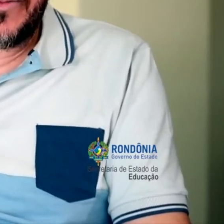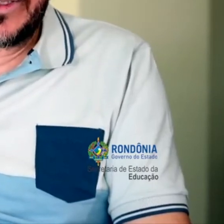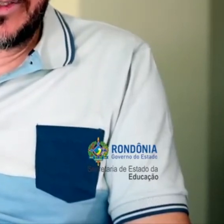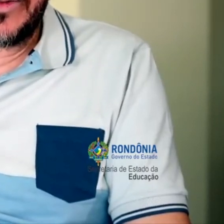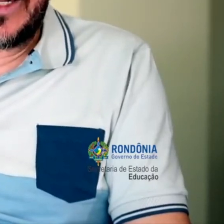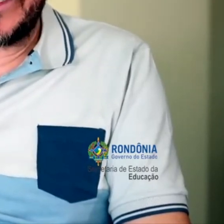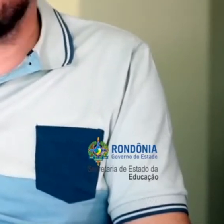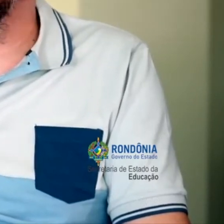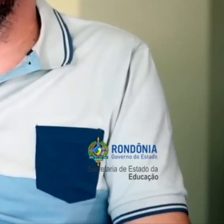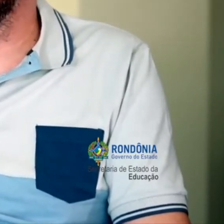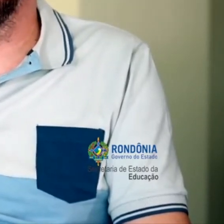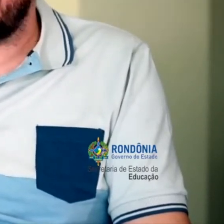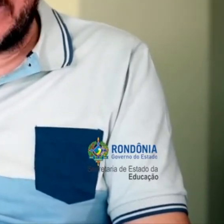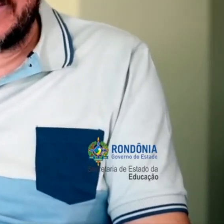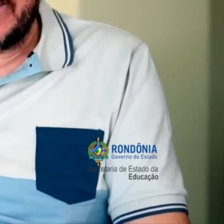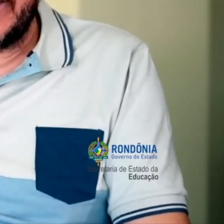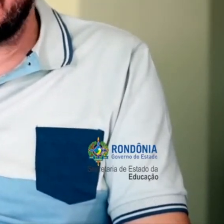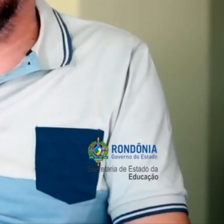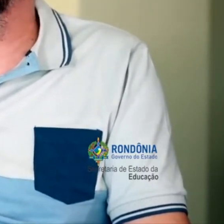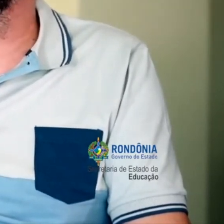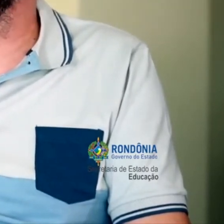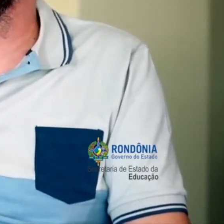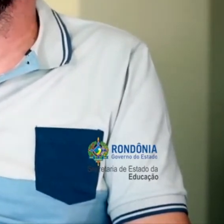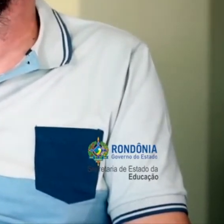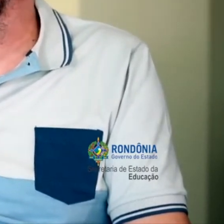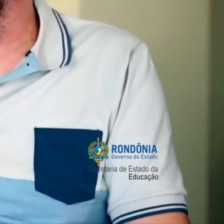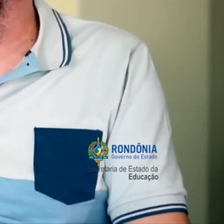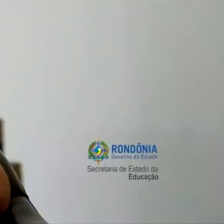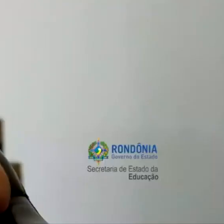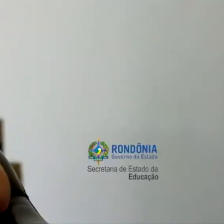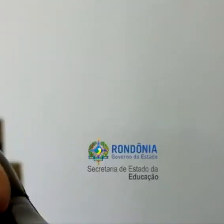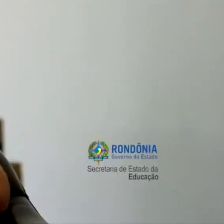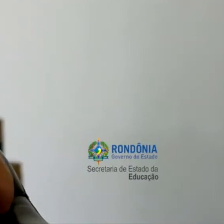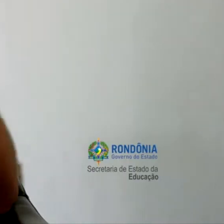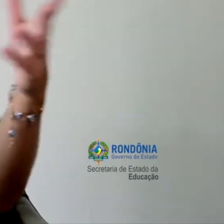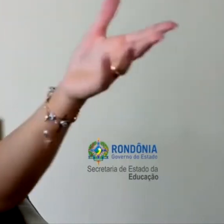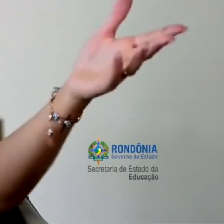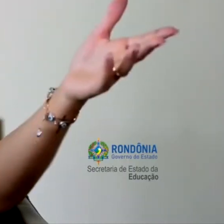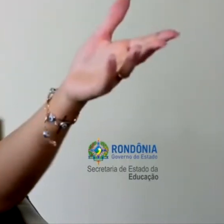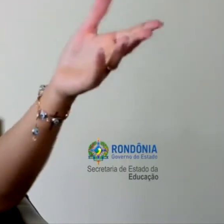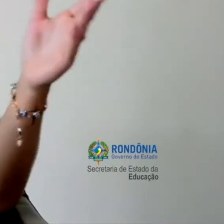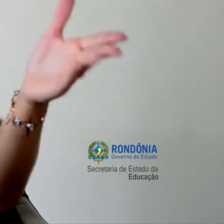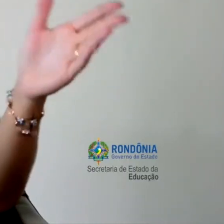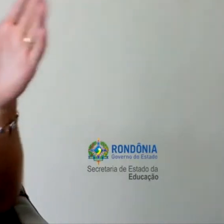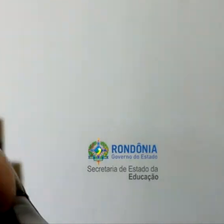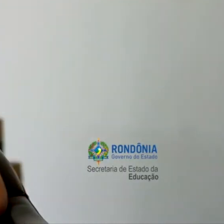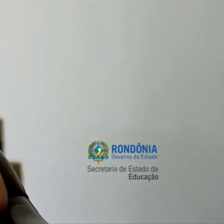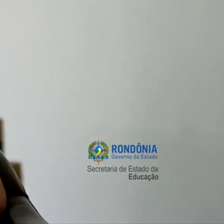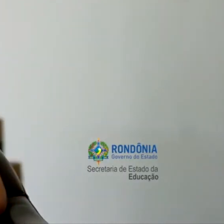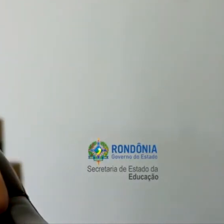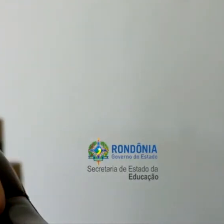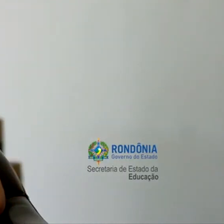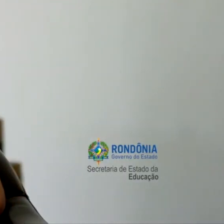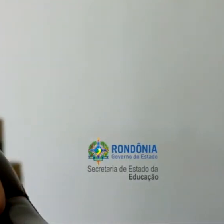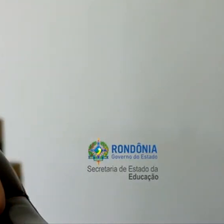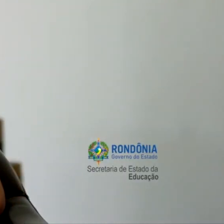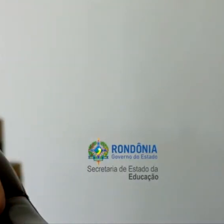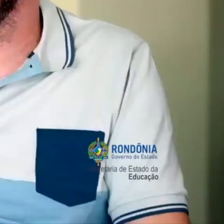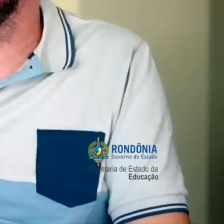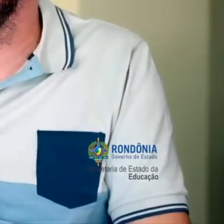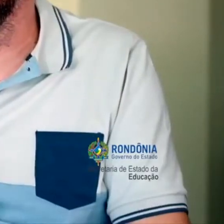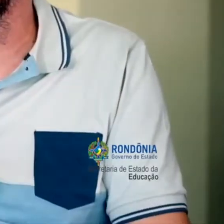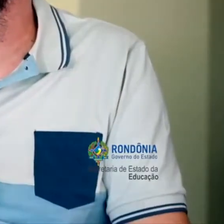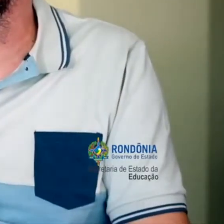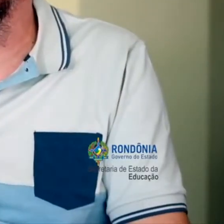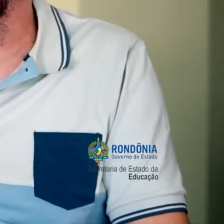quadrivium, você estudava aritmética, geometria, astronomia e música. Uma universidade pura, toda Exato. dividida. Isso. Século VIII, então,